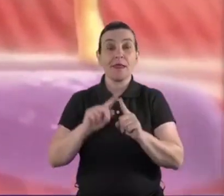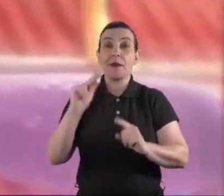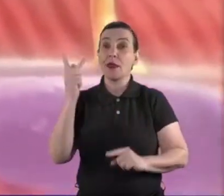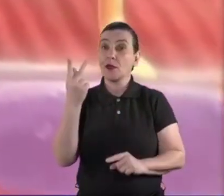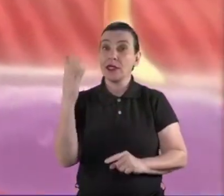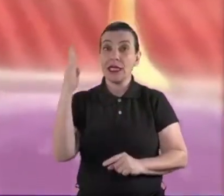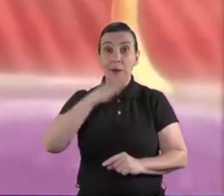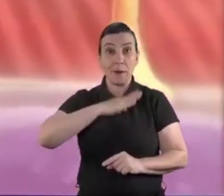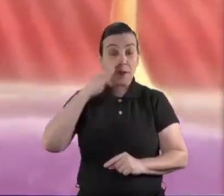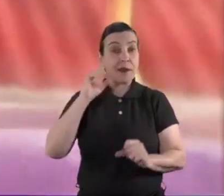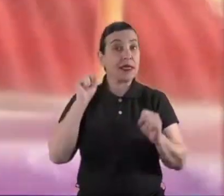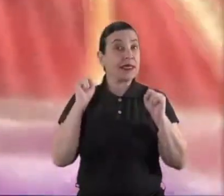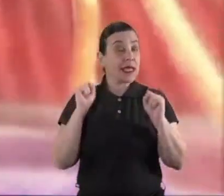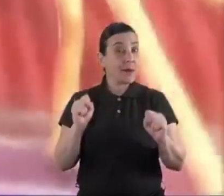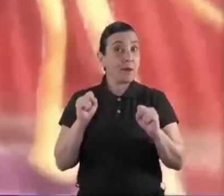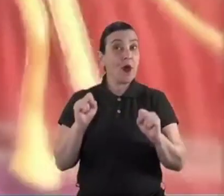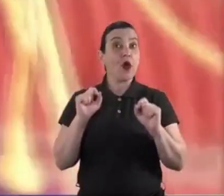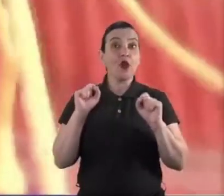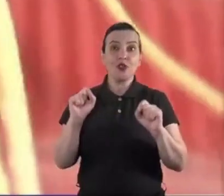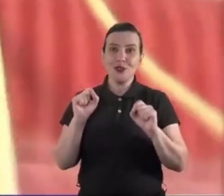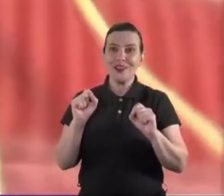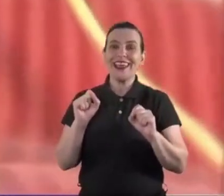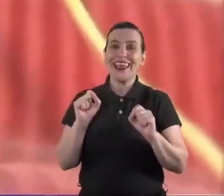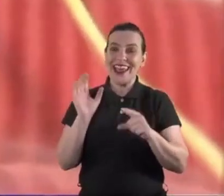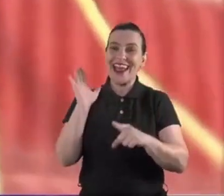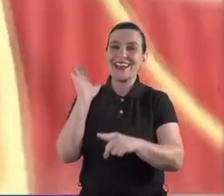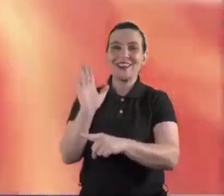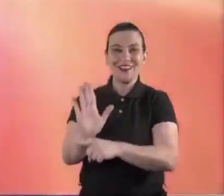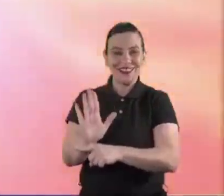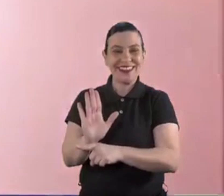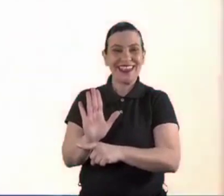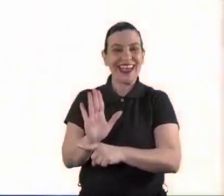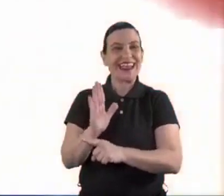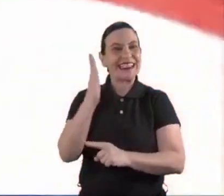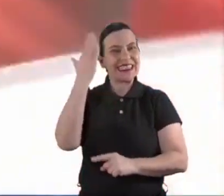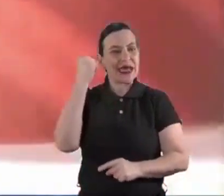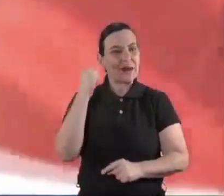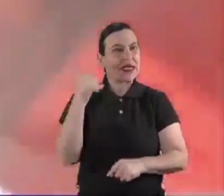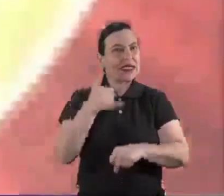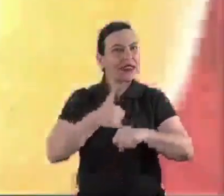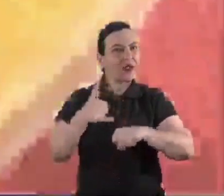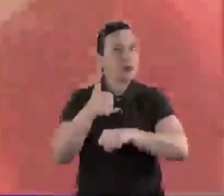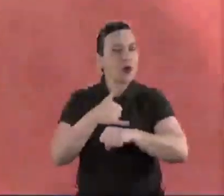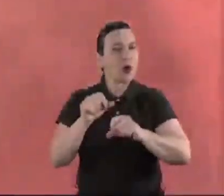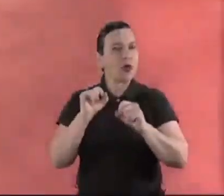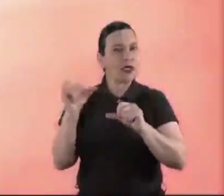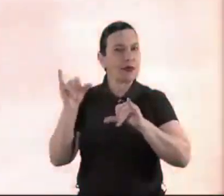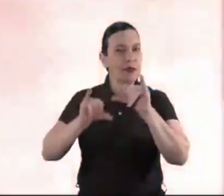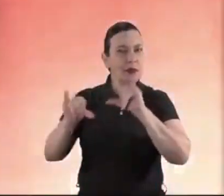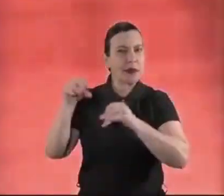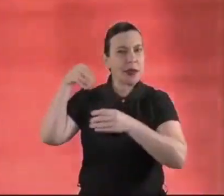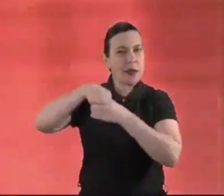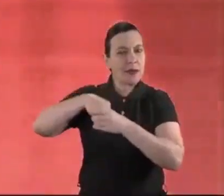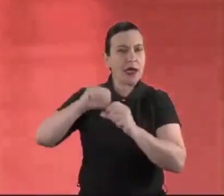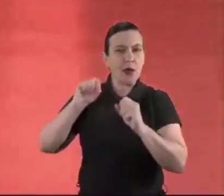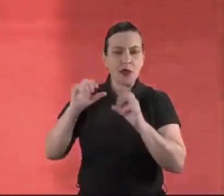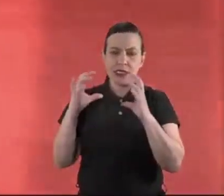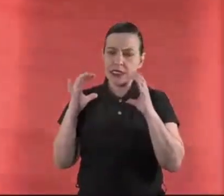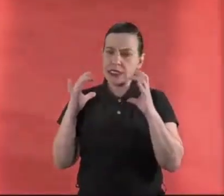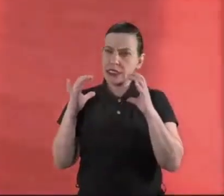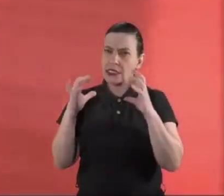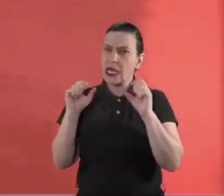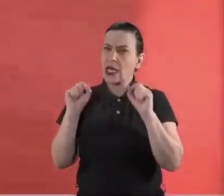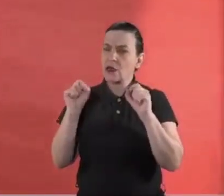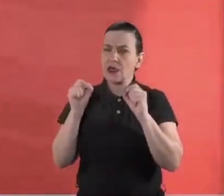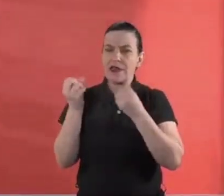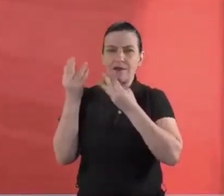hortelã-pimenta pode ter seu efeito justamente nesse caminho. É sabido que esse óleo tem propriedades que aumentam a capacidade do cérebro de